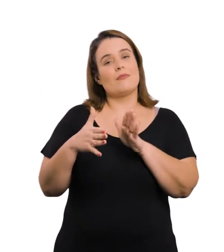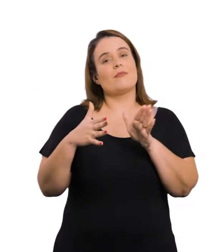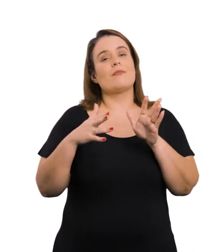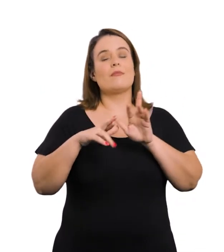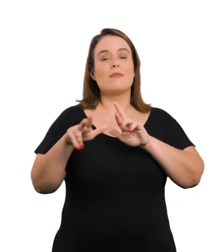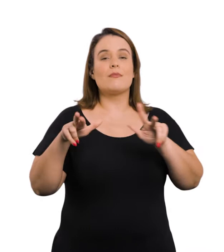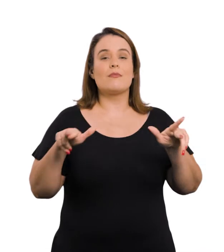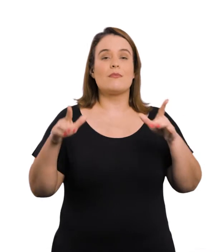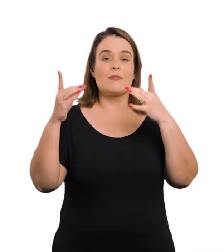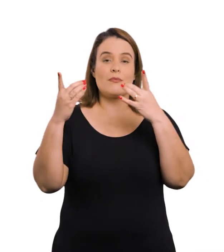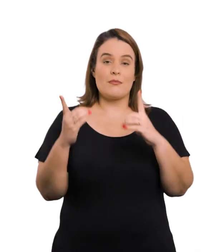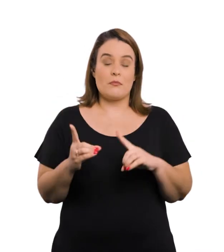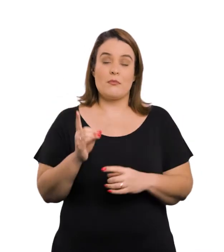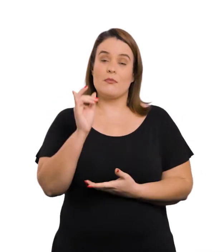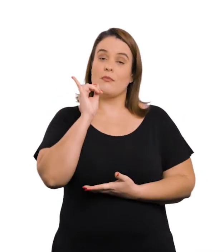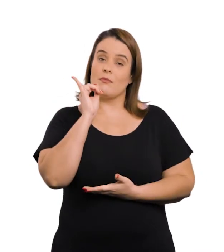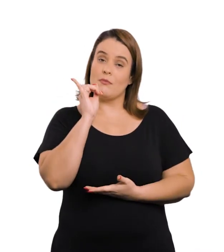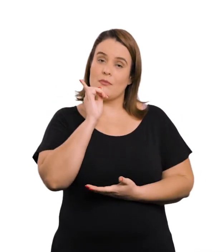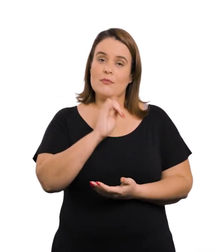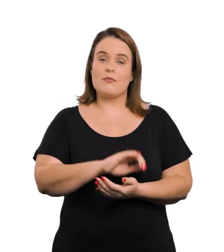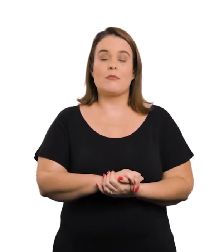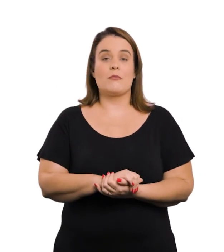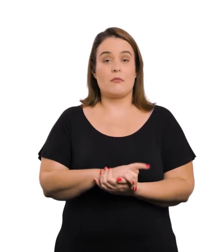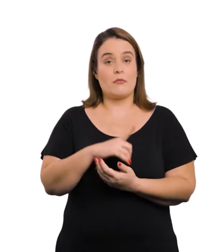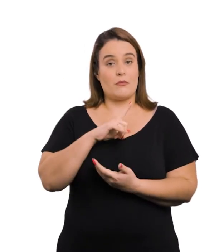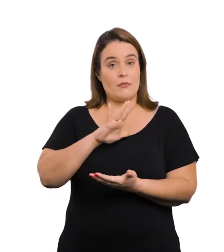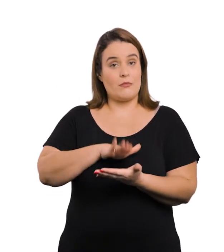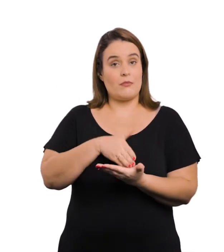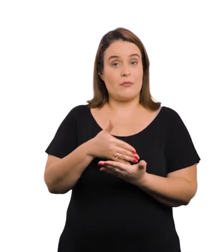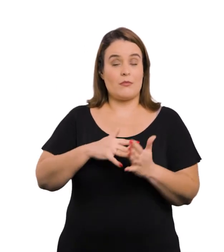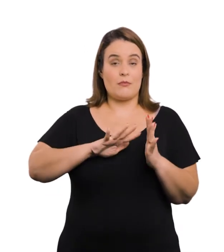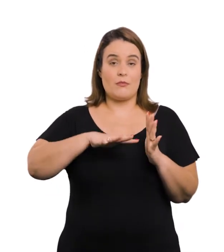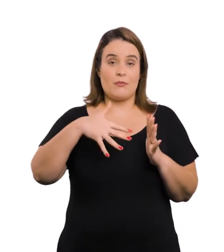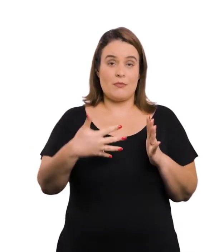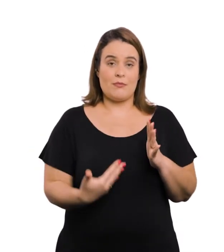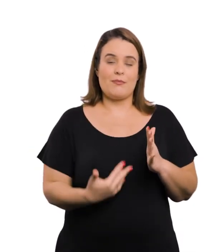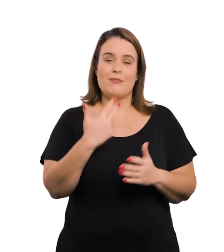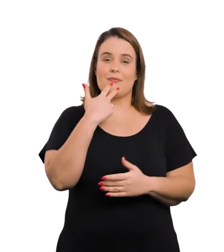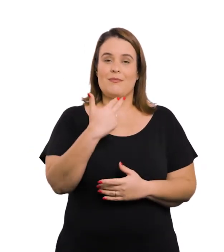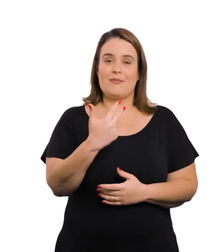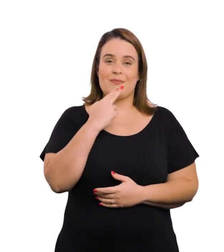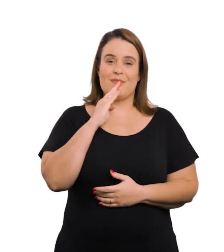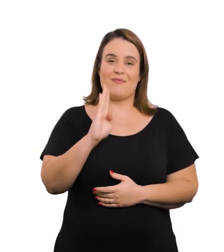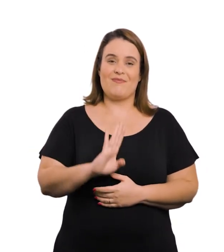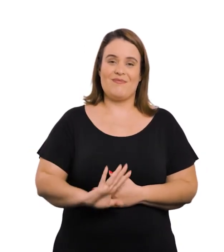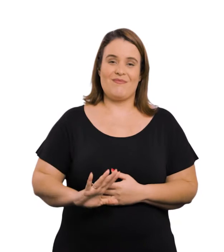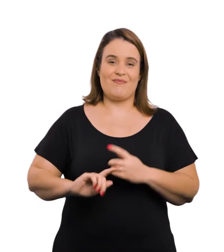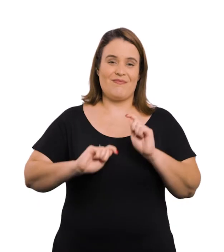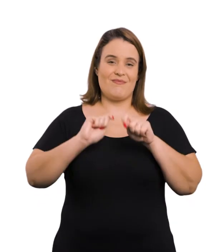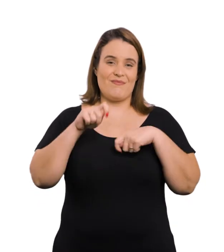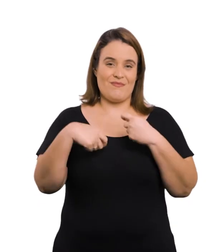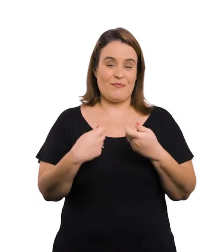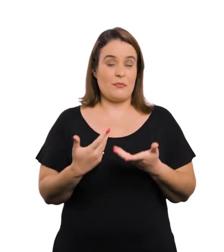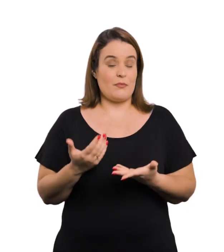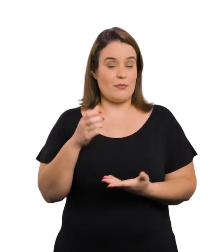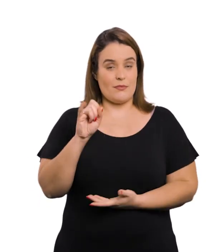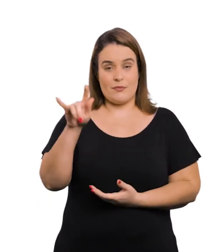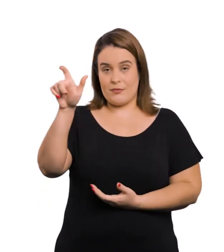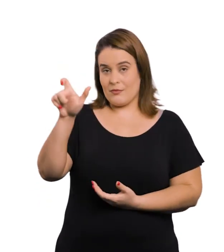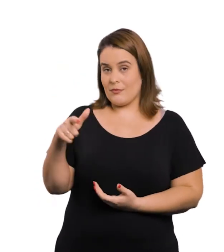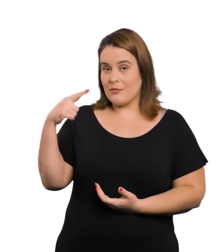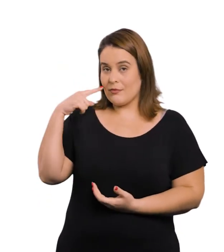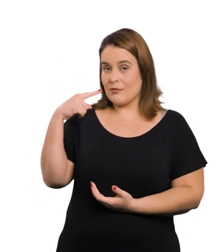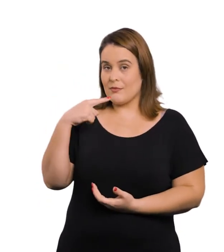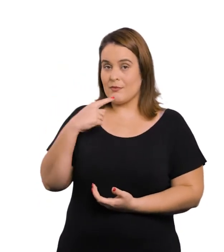as diferentes deficiências, como, por exemplo, a presença de intérprete de Libras, língua brasileira de sinais, quando o candidato